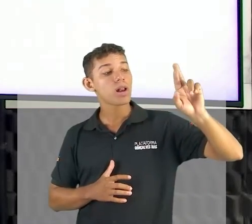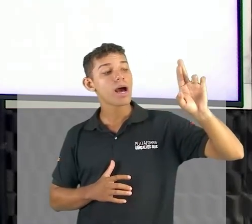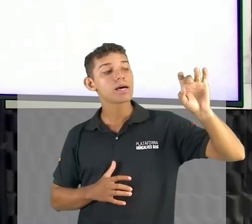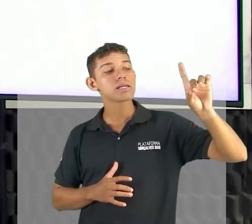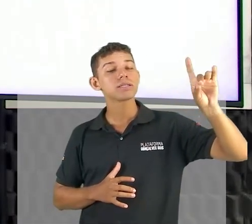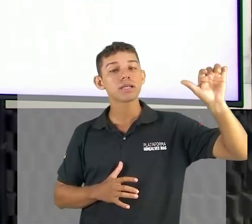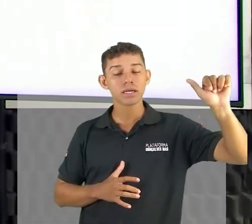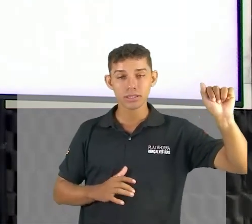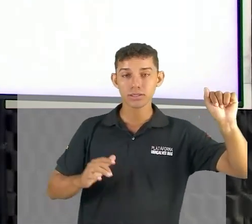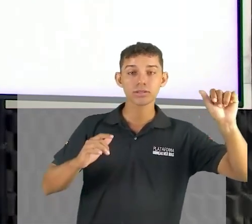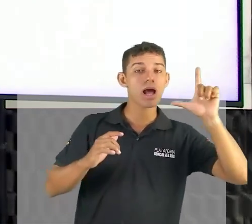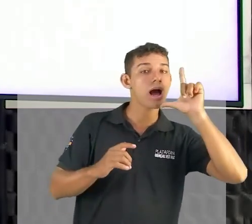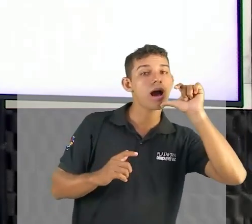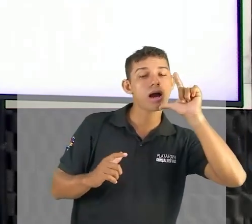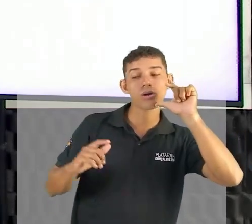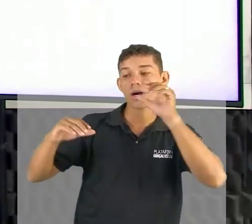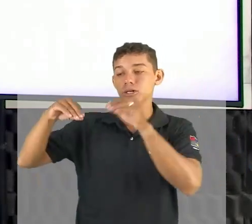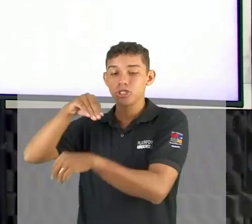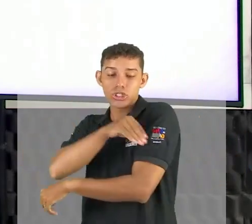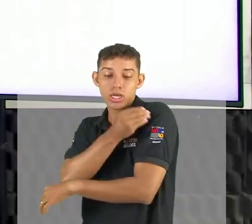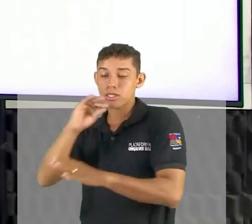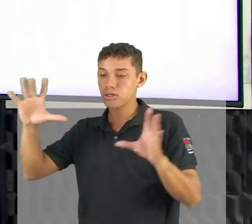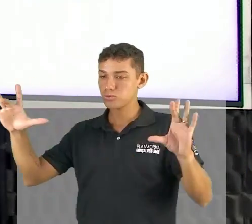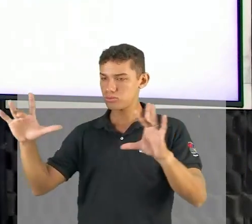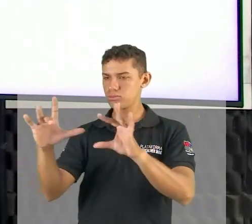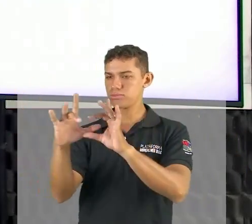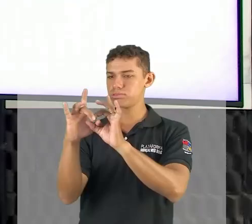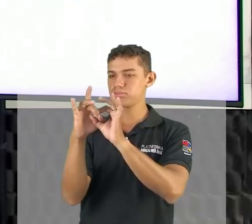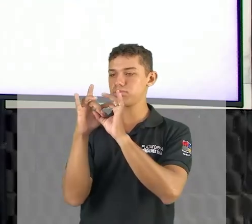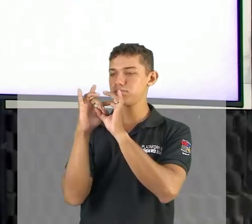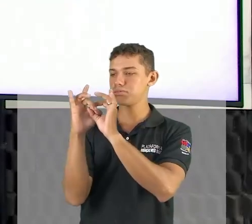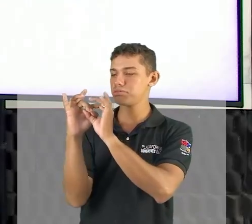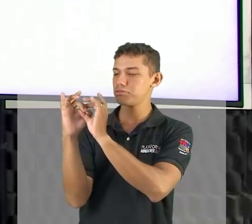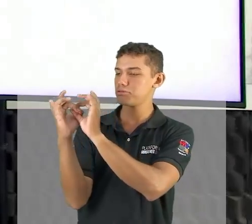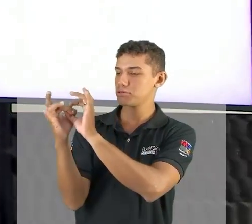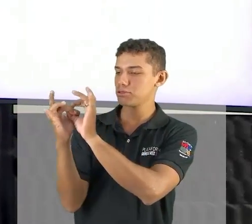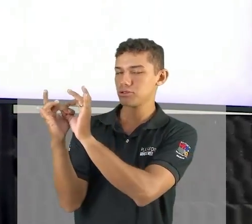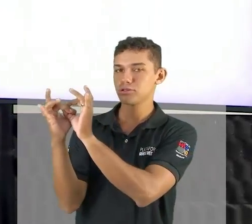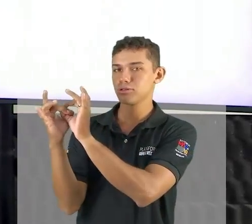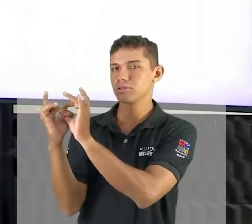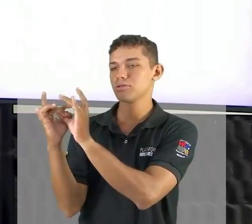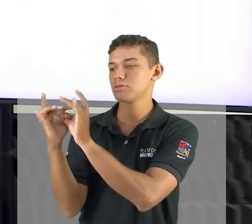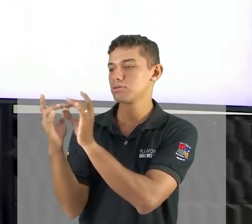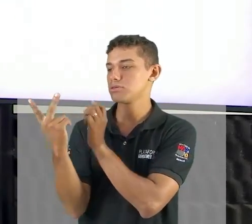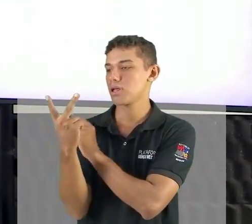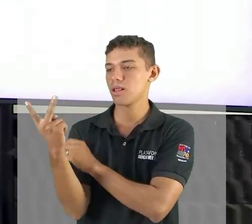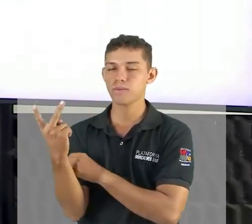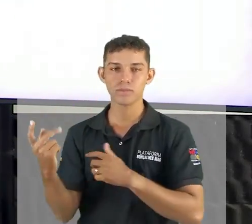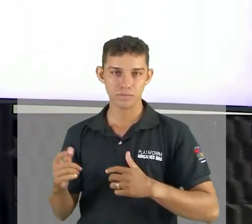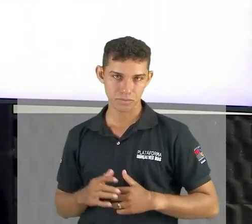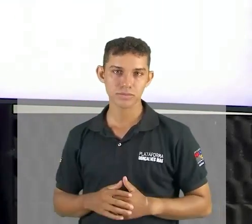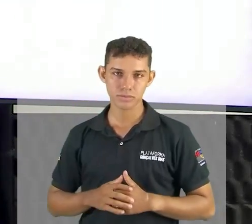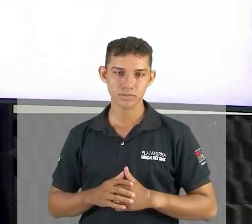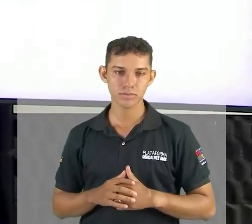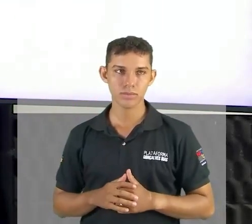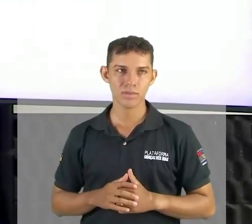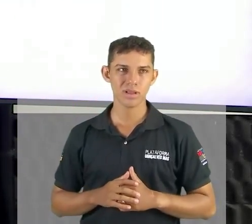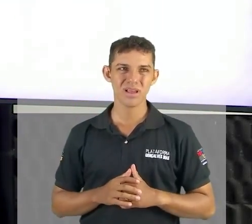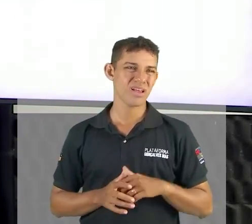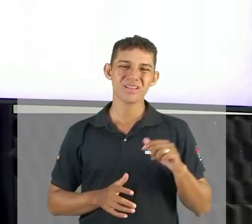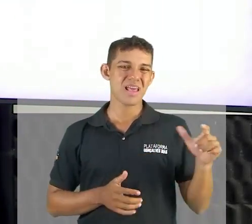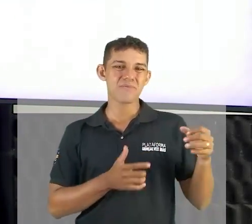e do etanol vai dar um tipo de interação que favorece essa solubilidade entre essas duas substâncias. Não é por